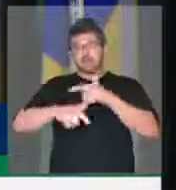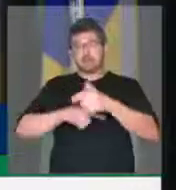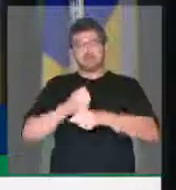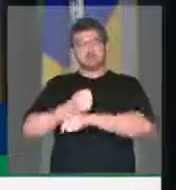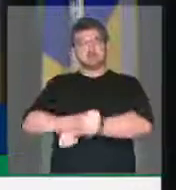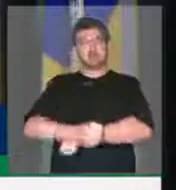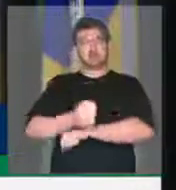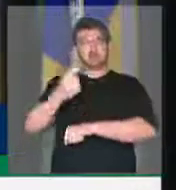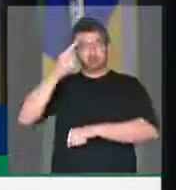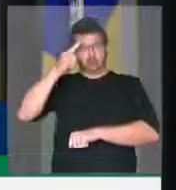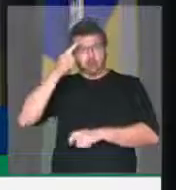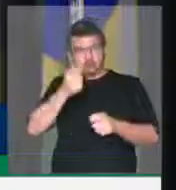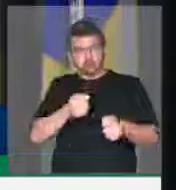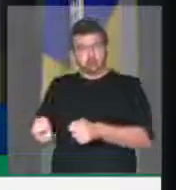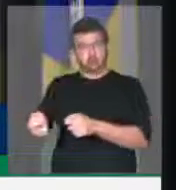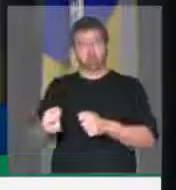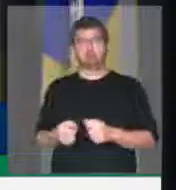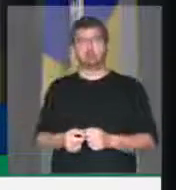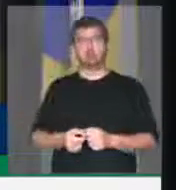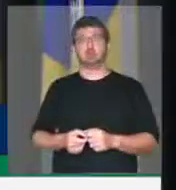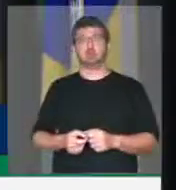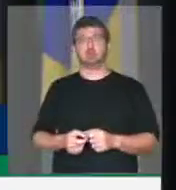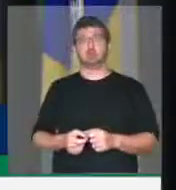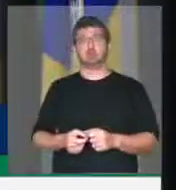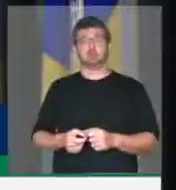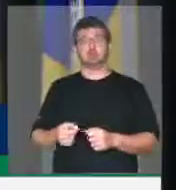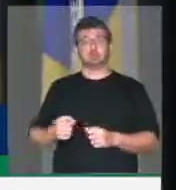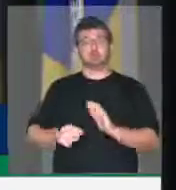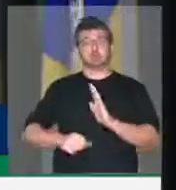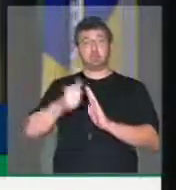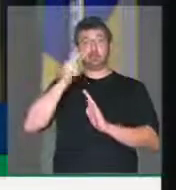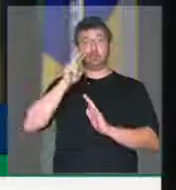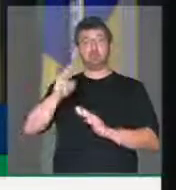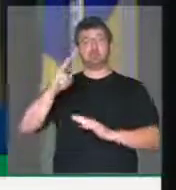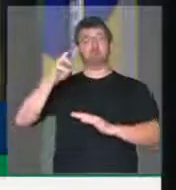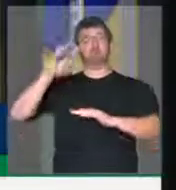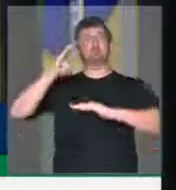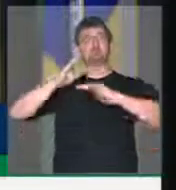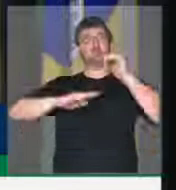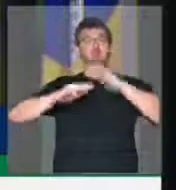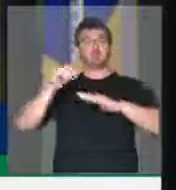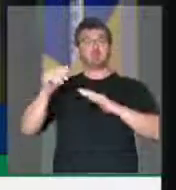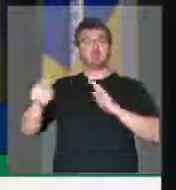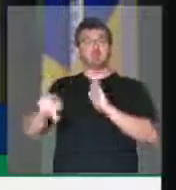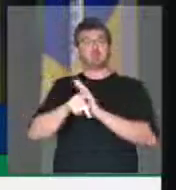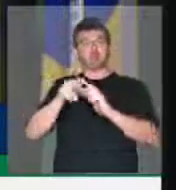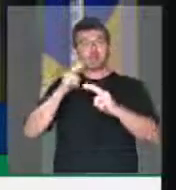horas. E a vice-presidência de governo, pela primeira vez na história da Caixa, é uma mulher.